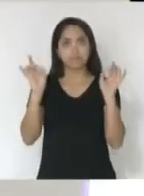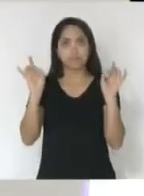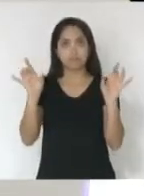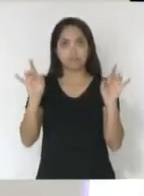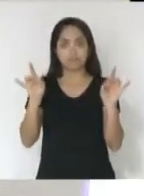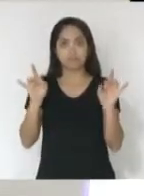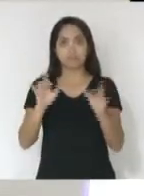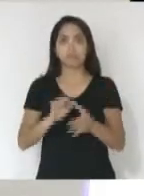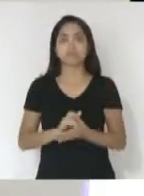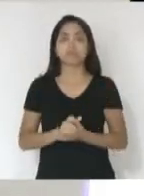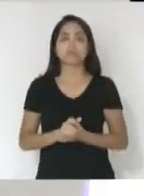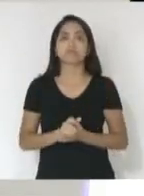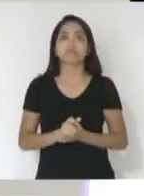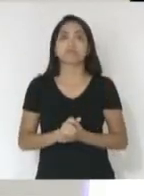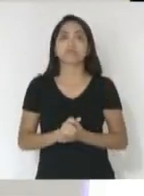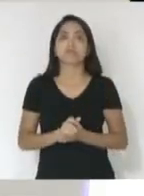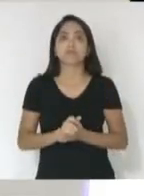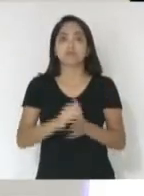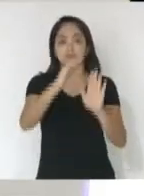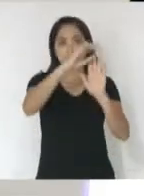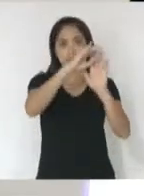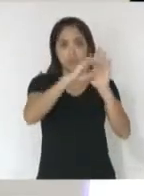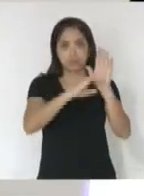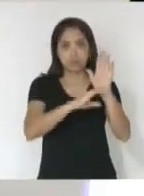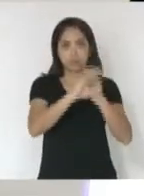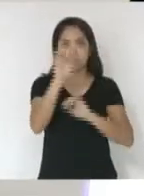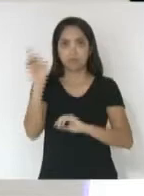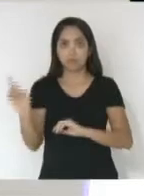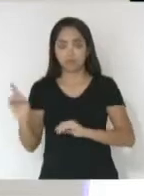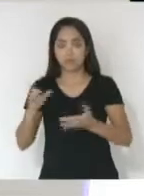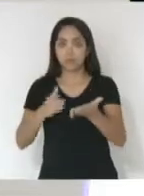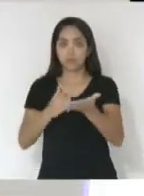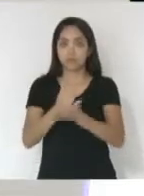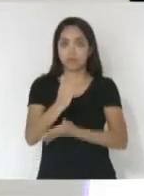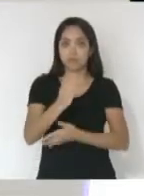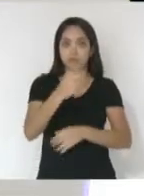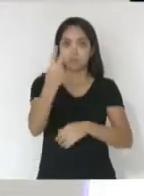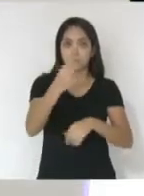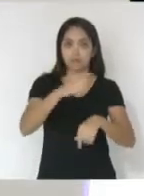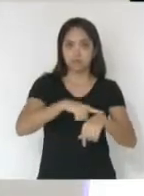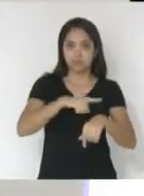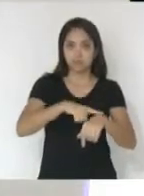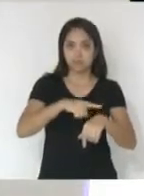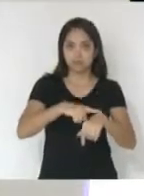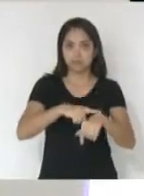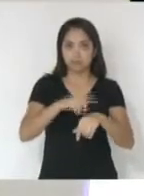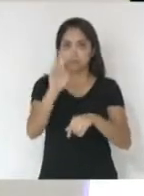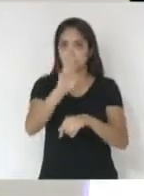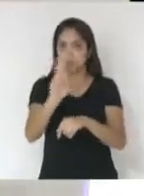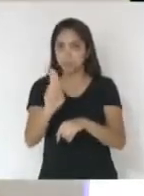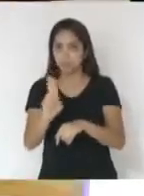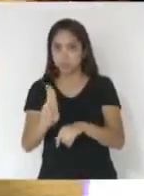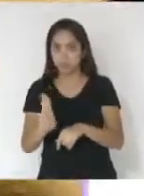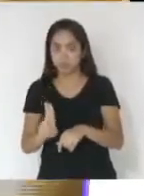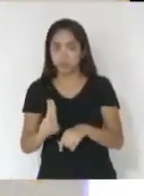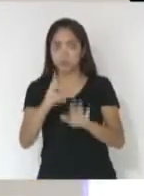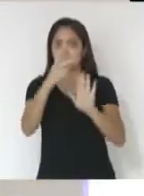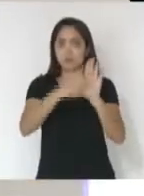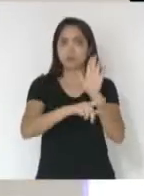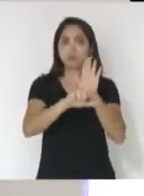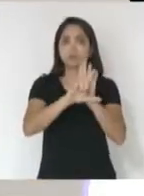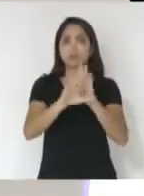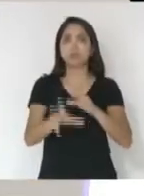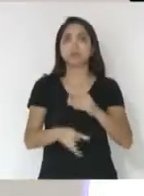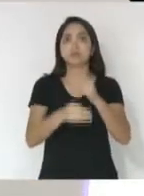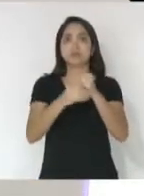sessão extraordinária. Ordem do dia. Foi aprovado em segundo turno pelo processo nominal projeto de lei